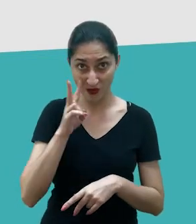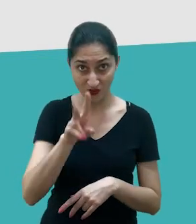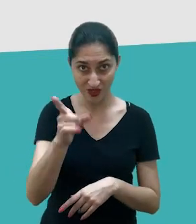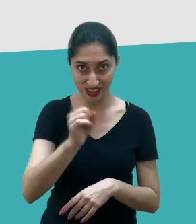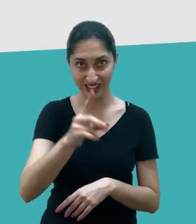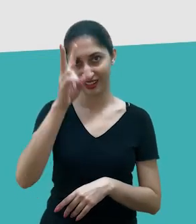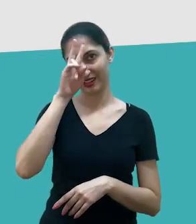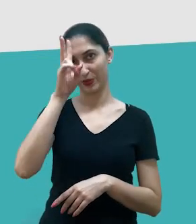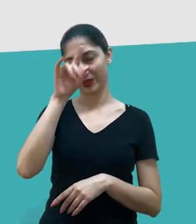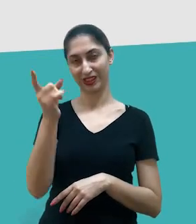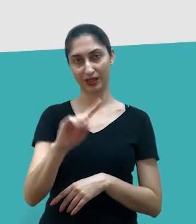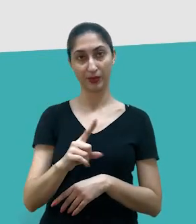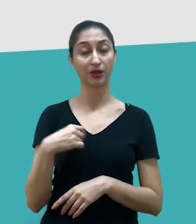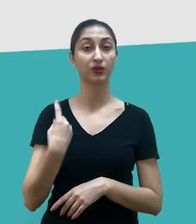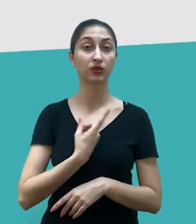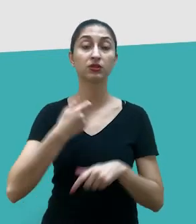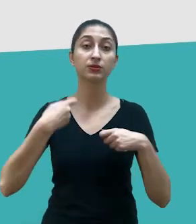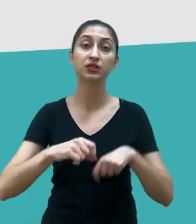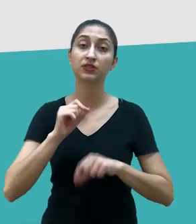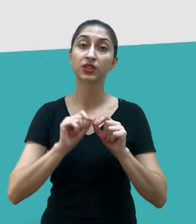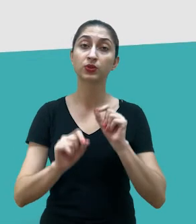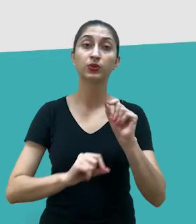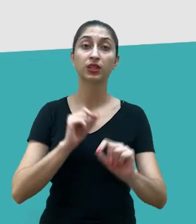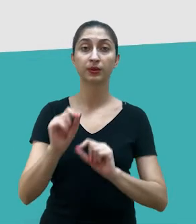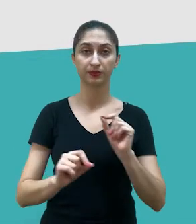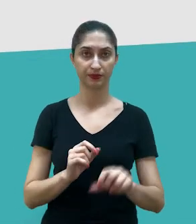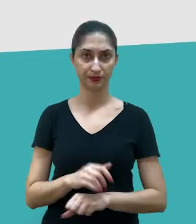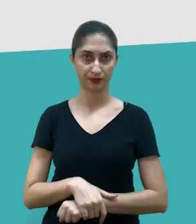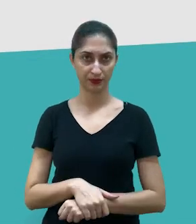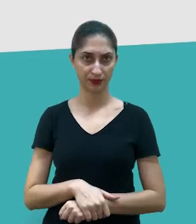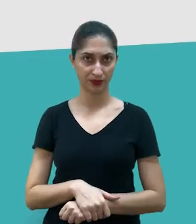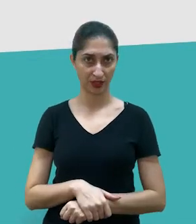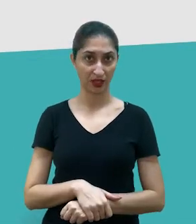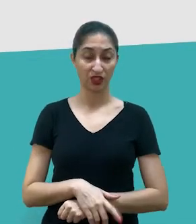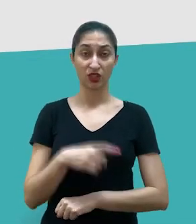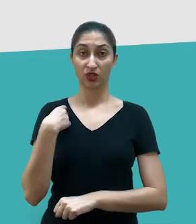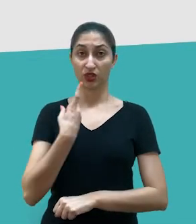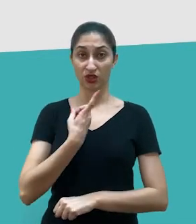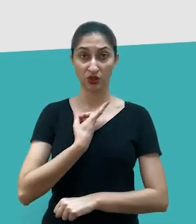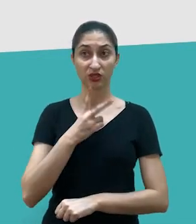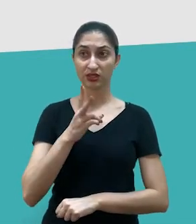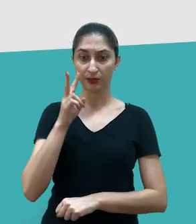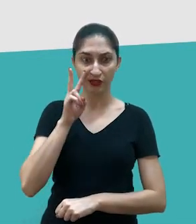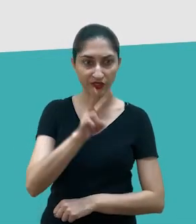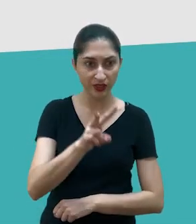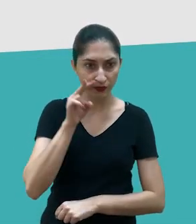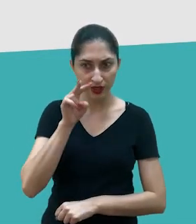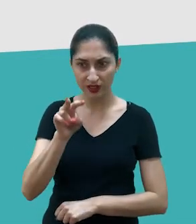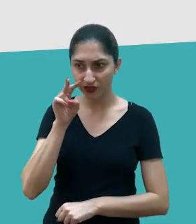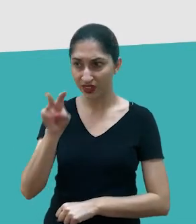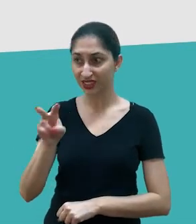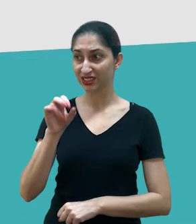lembrado. Então, o que nós precisamos fazer? Deixar tudo que a gente tem à mostra. Se a gente não